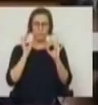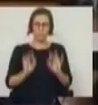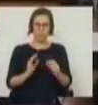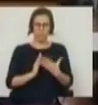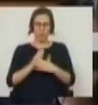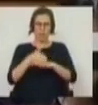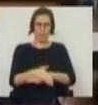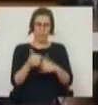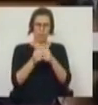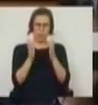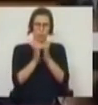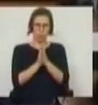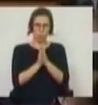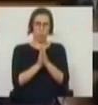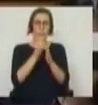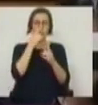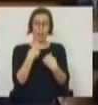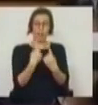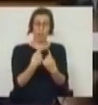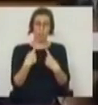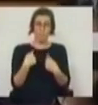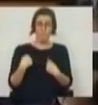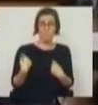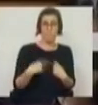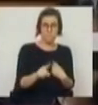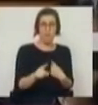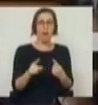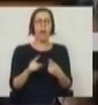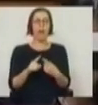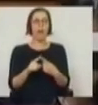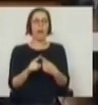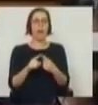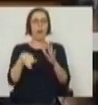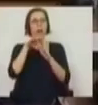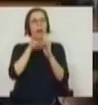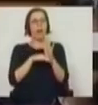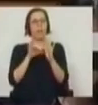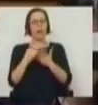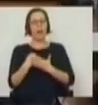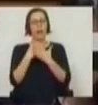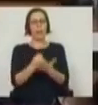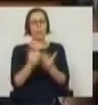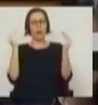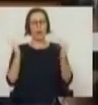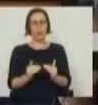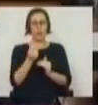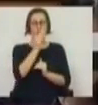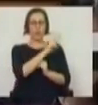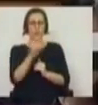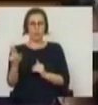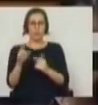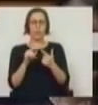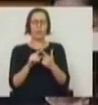o acesso a todos os utilizadores de transporte público ao programa de apoio à redução